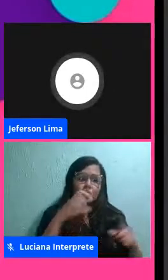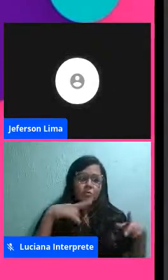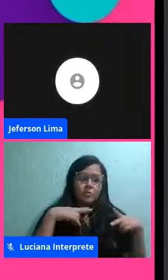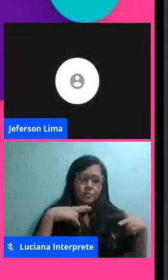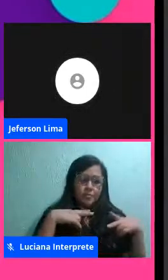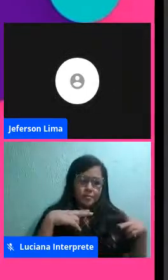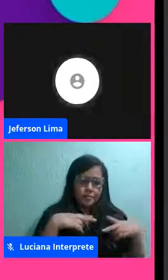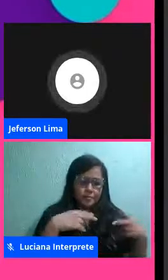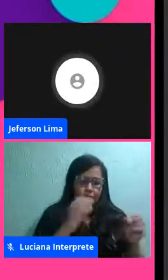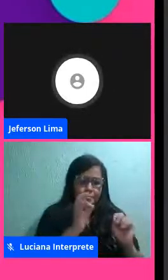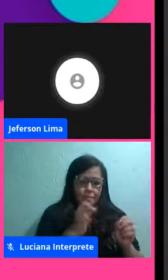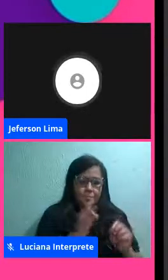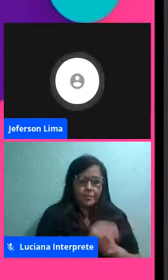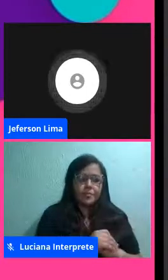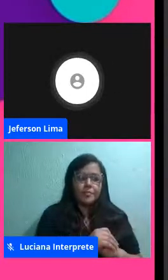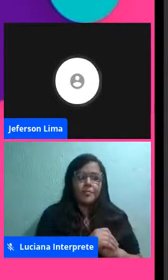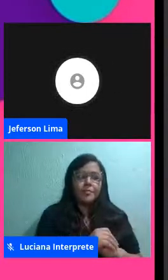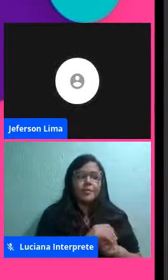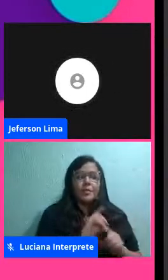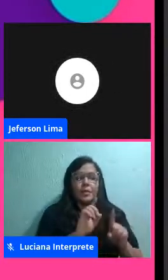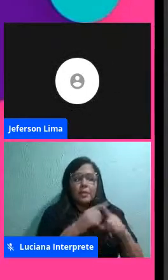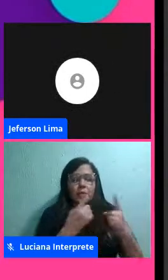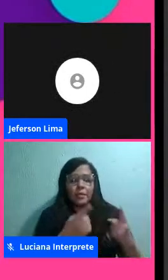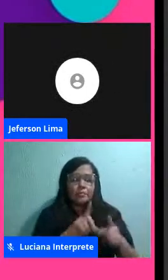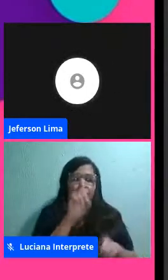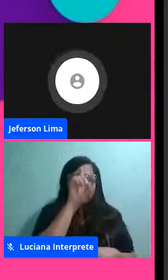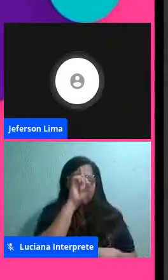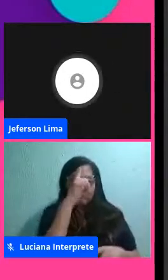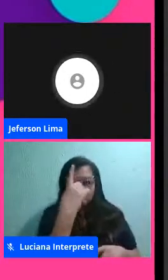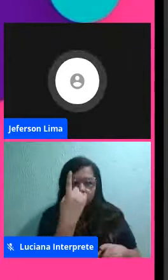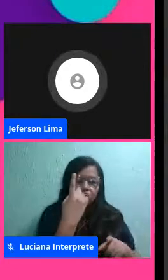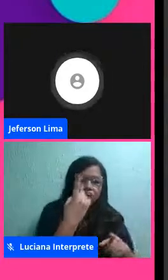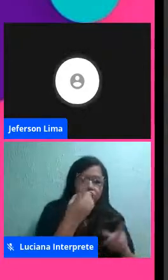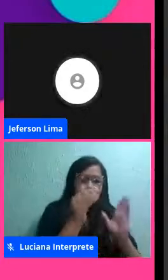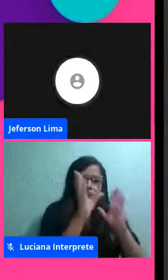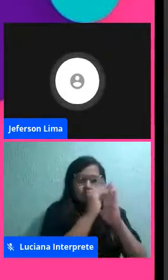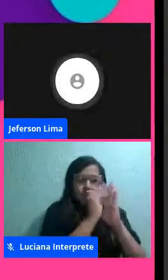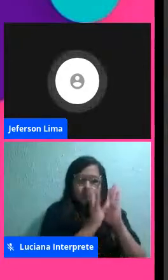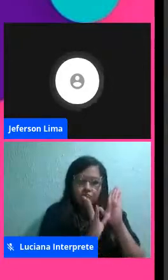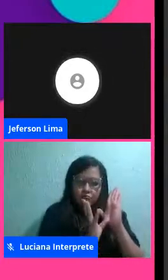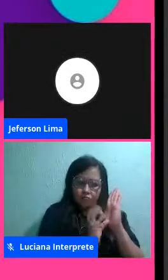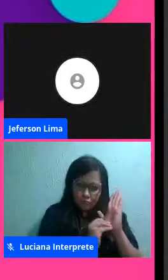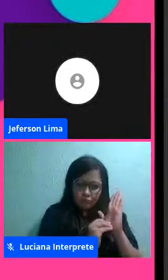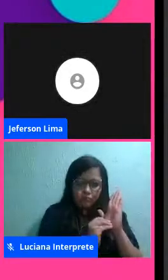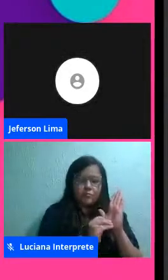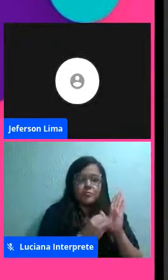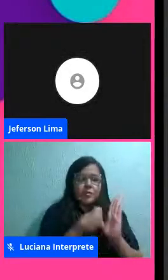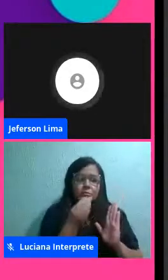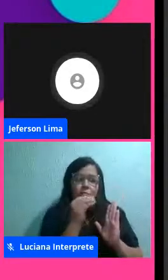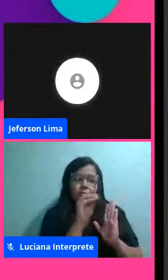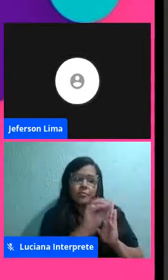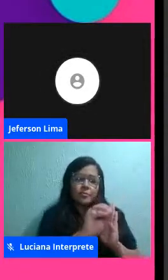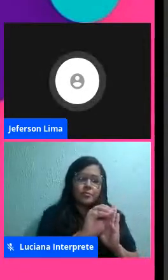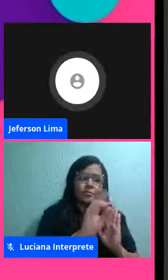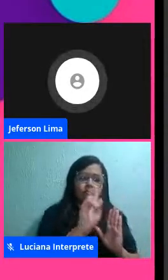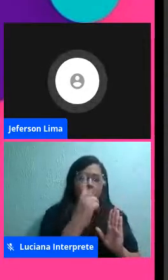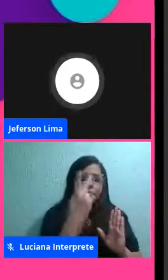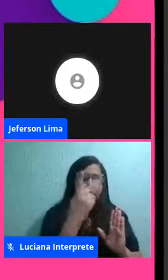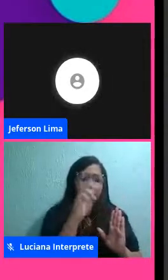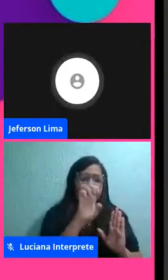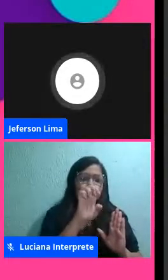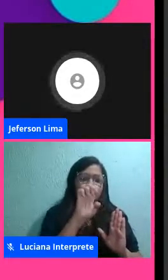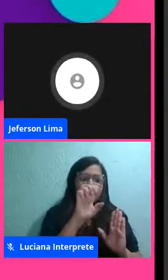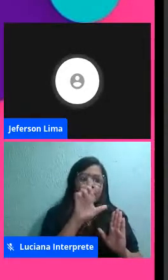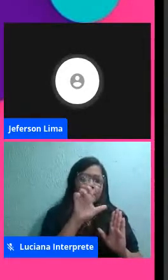seguinte conteúdo. A gente quer enviar um objeto. A gente vai botar Hello e de resposta Word. Só mudou